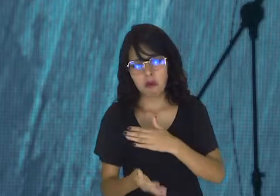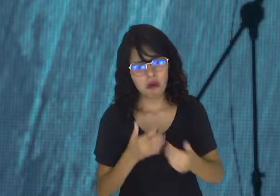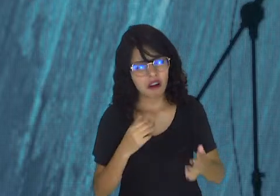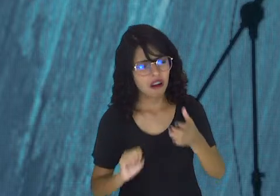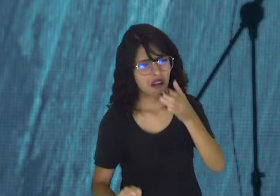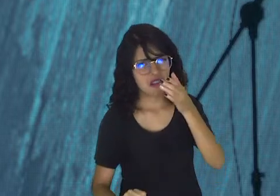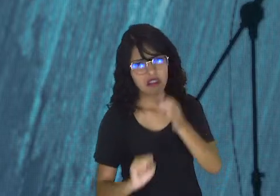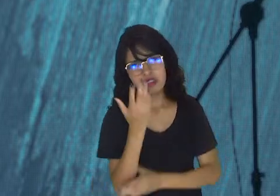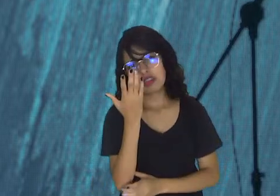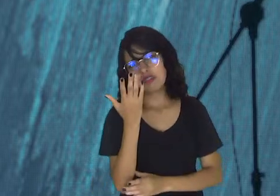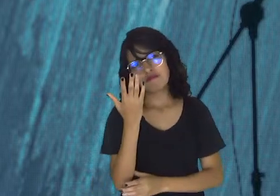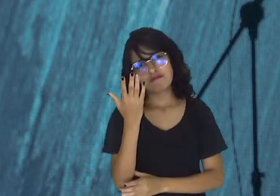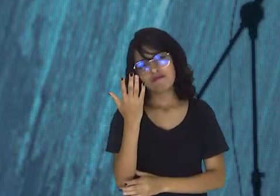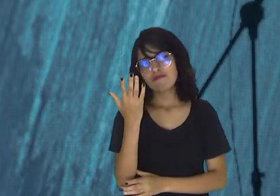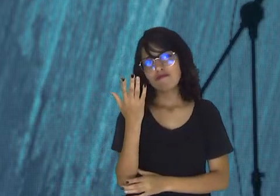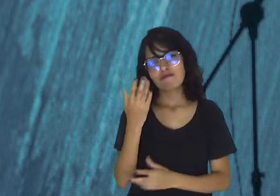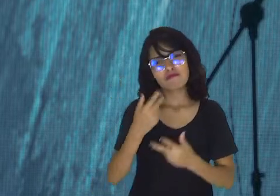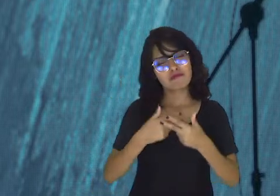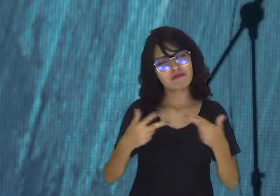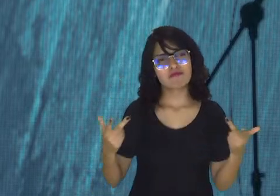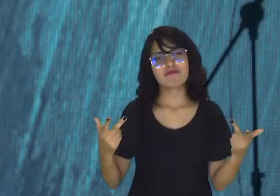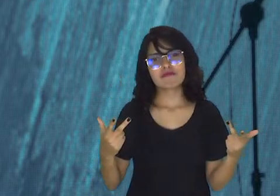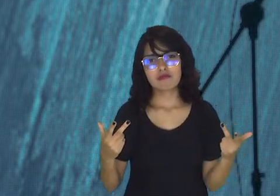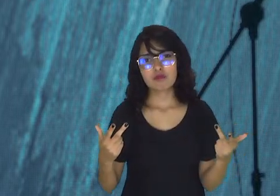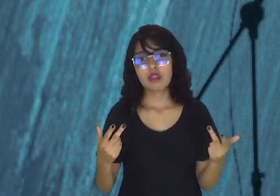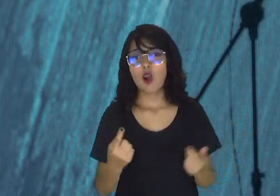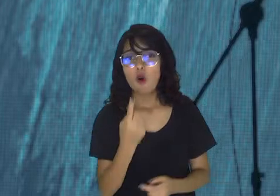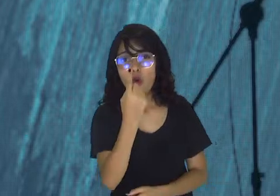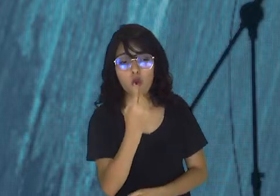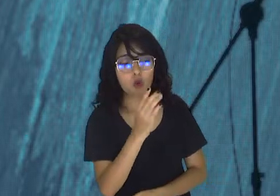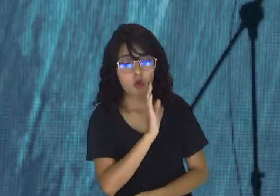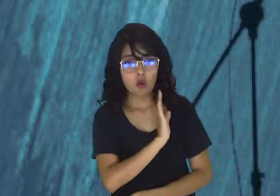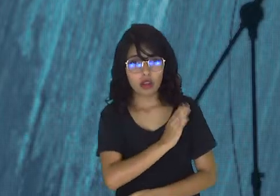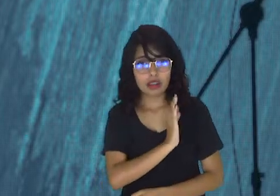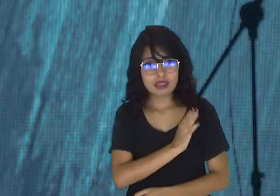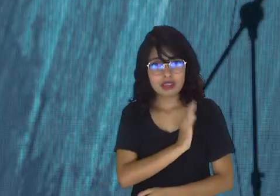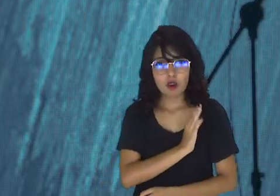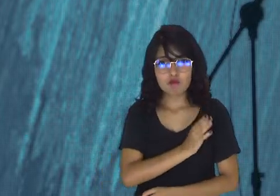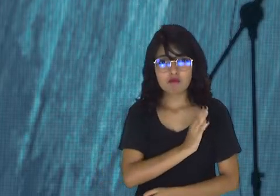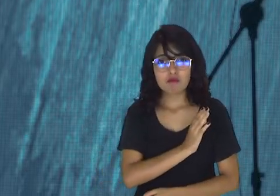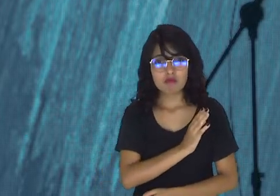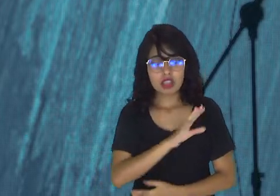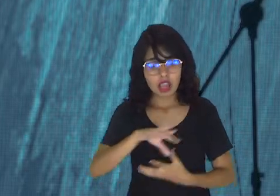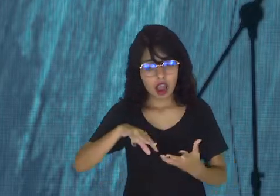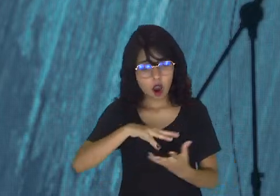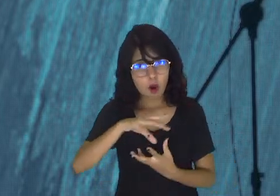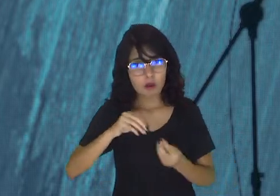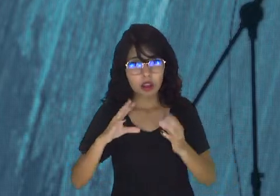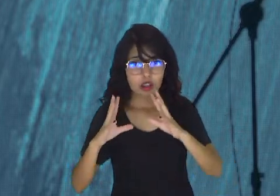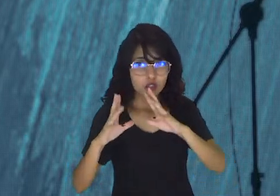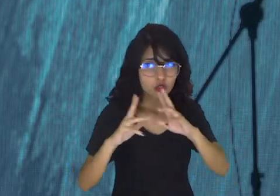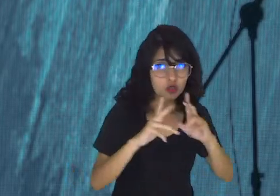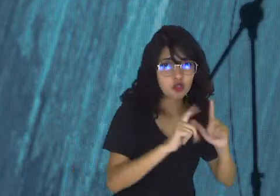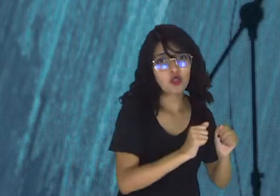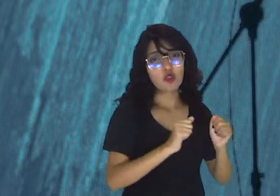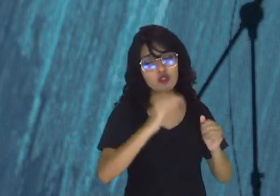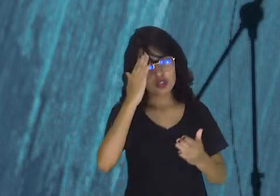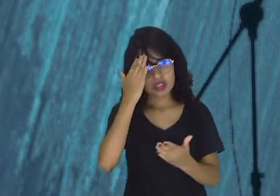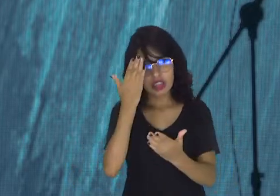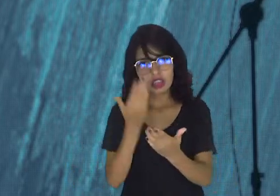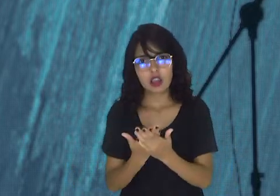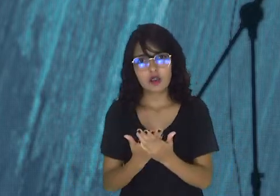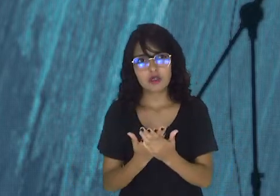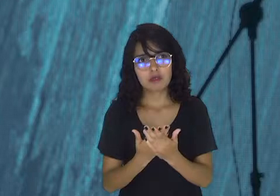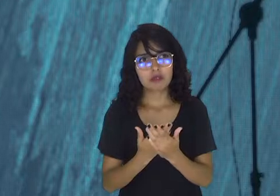o coração e a alma de todos os que criam. E por causa da fé em Deus, ninguém